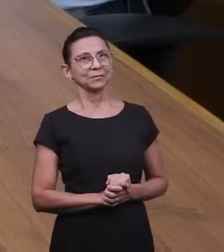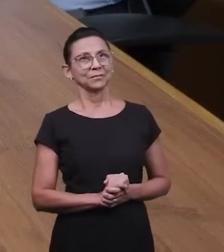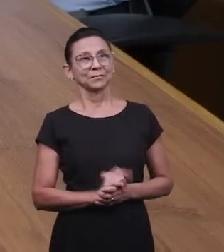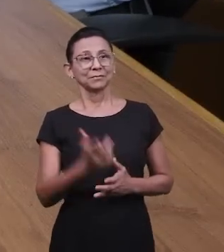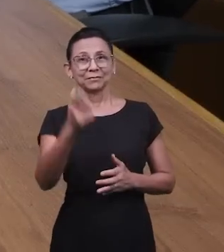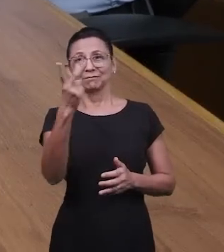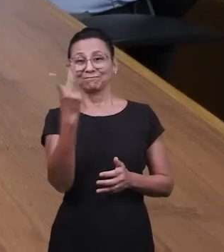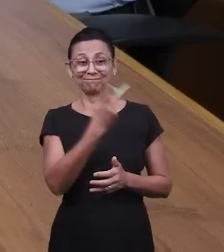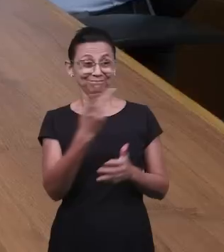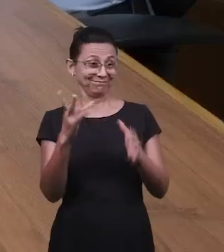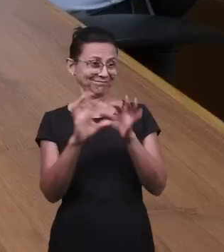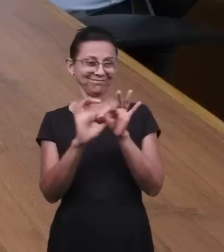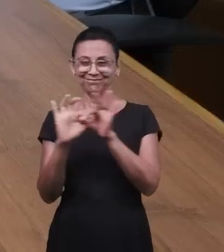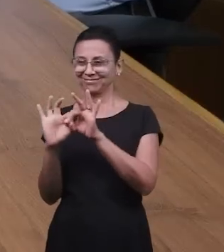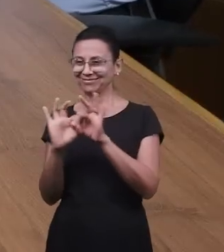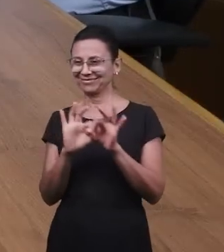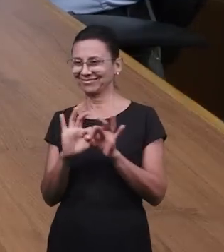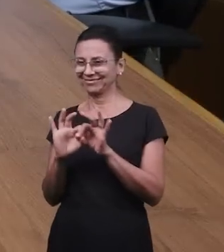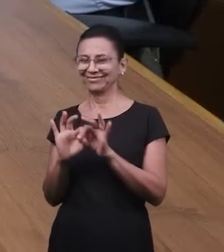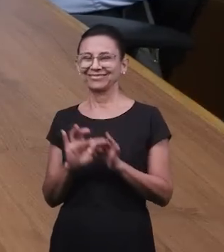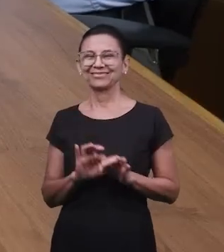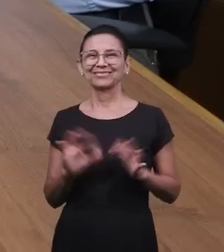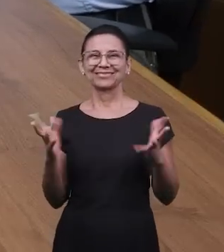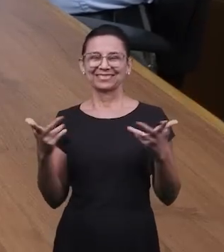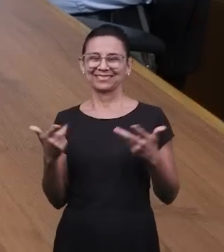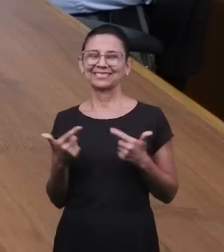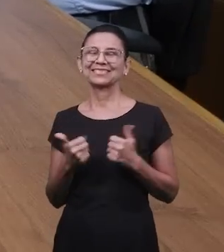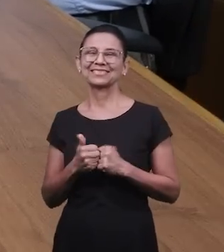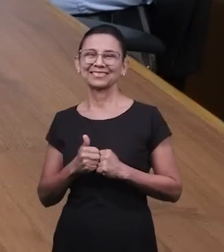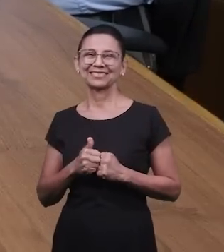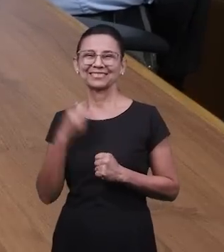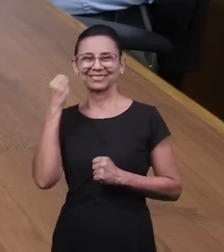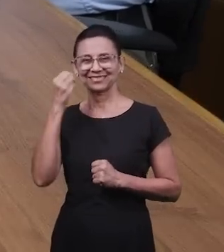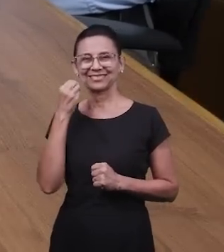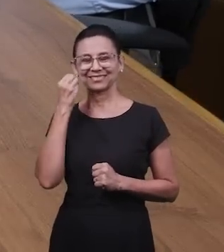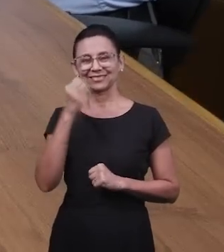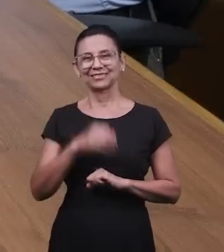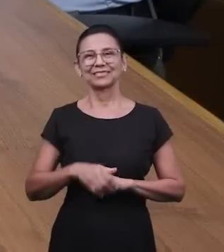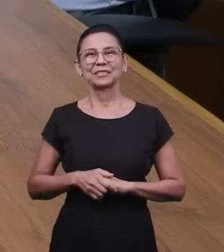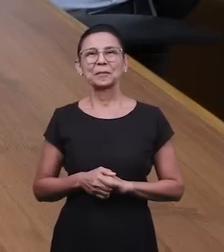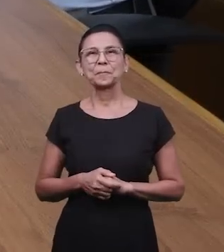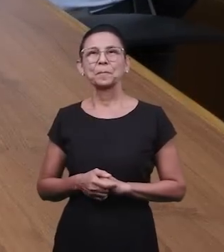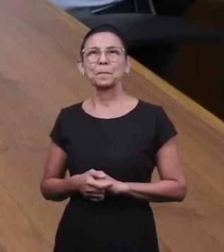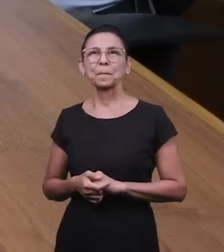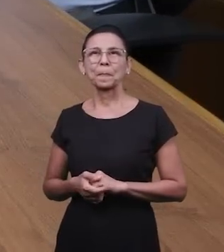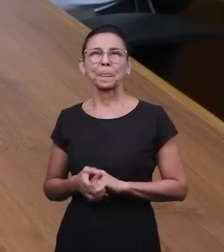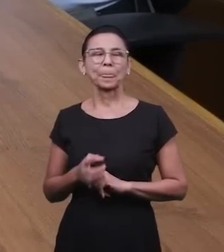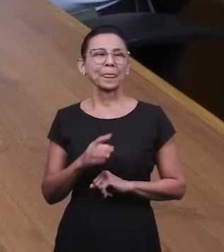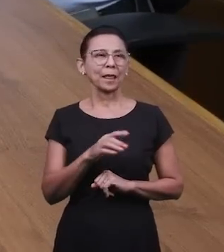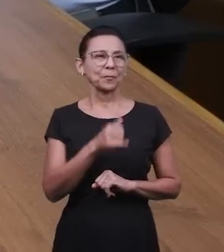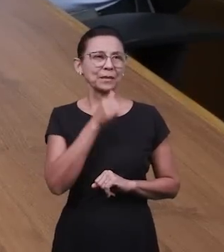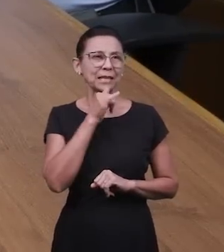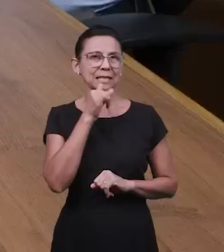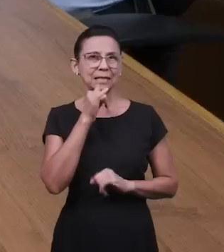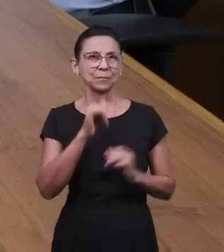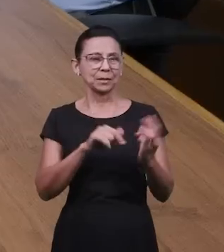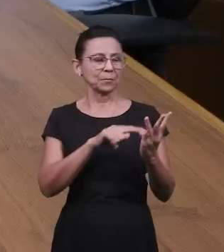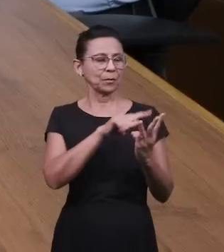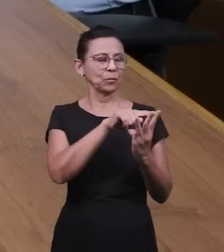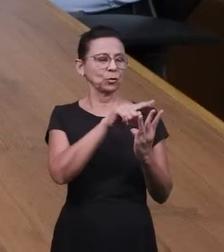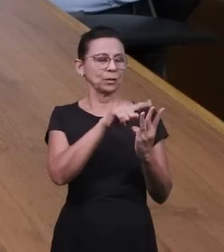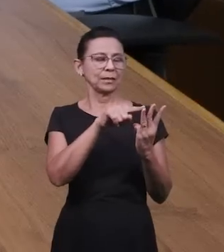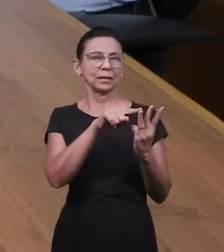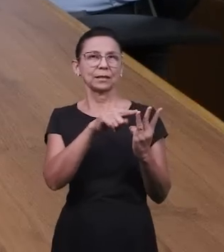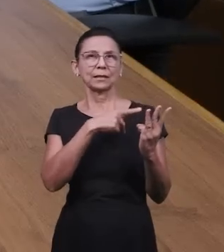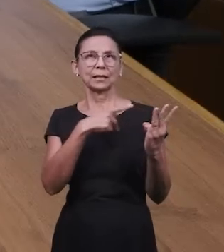comunhão. Estarmos em comunhão, isso é maravilhoso, mais uma experiência, a gente Glória a cresce Deus. muito com isso. Eu costumo dizer o seguinte, você pega 2, 3 pastores